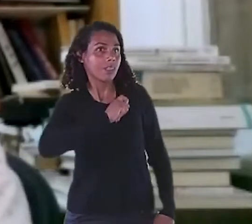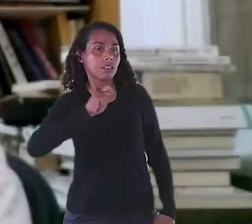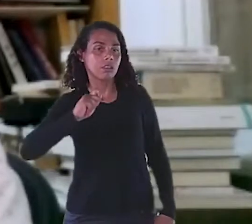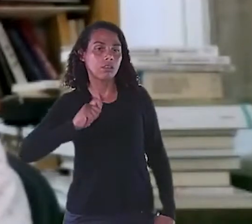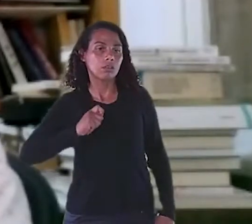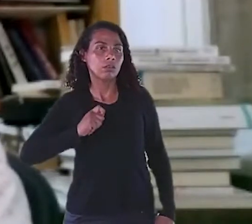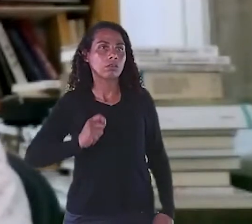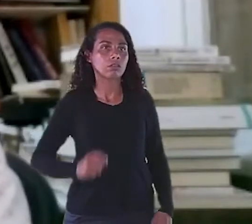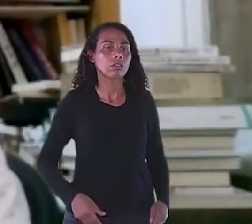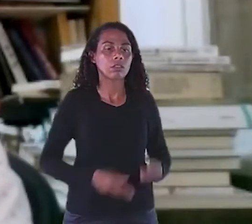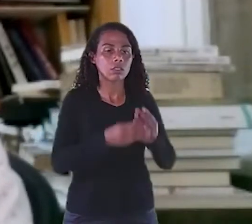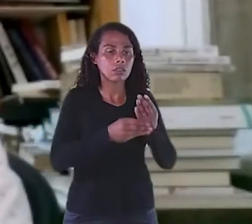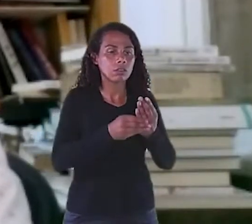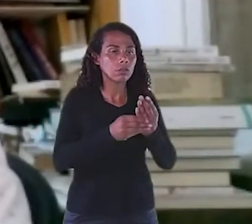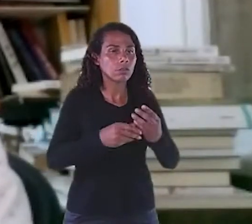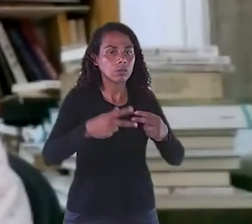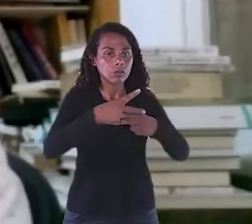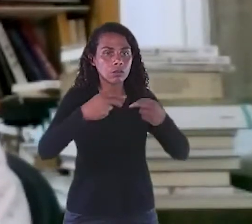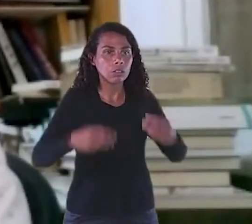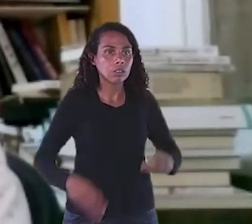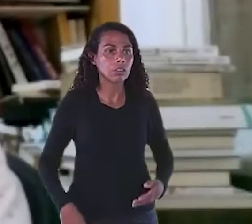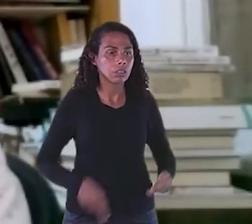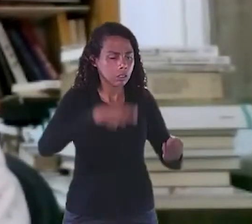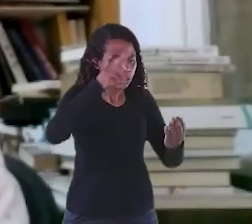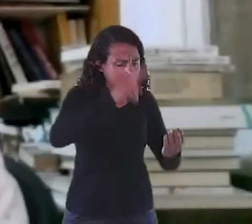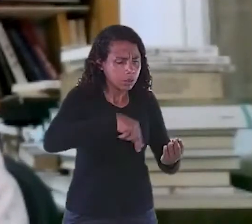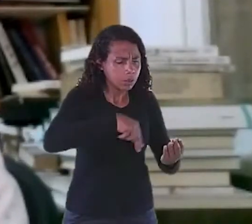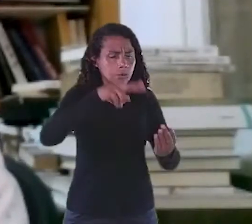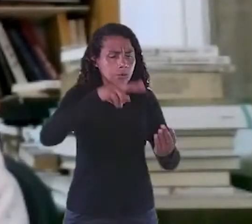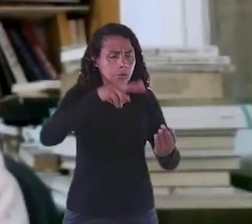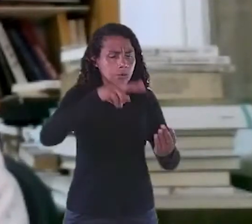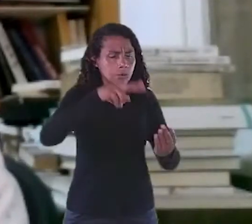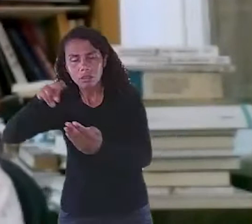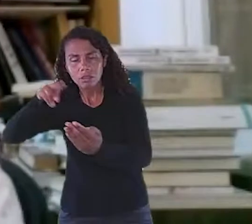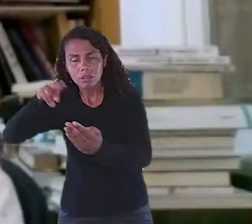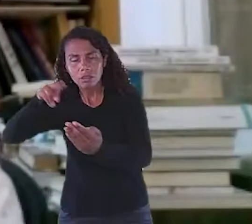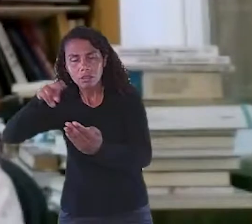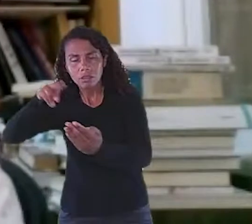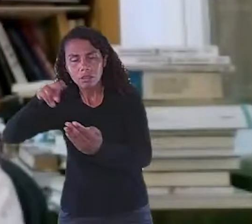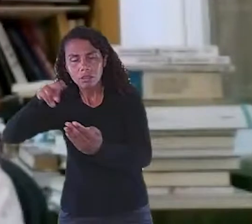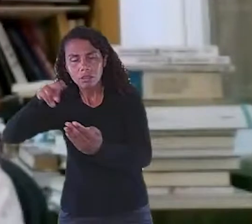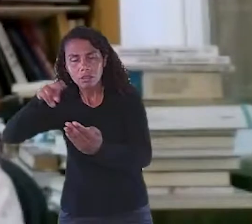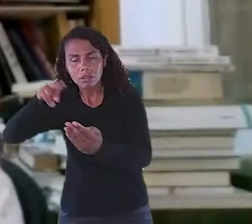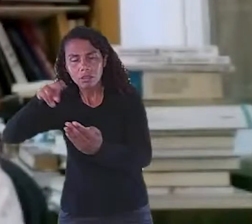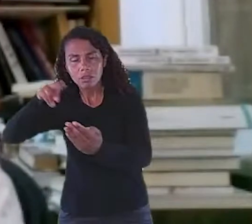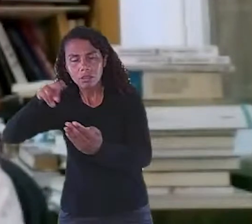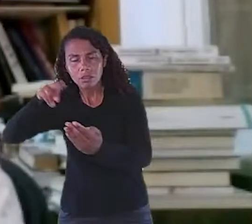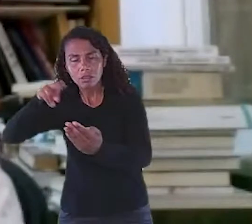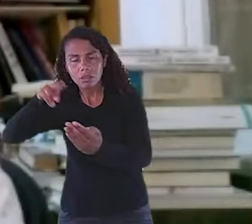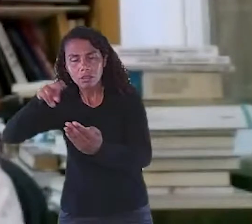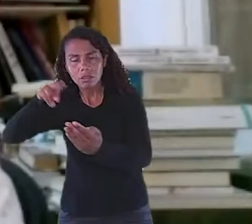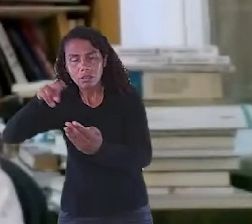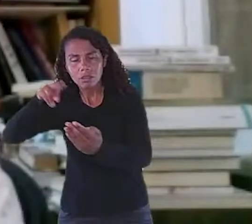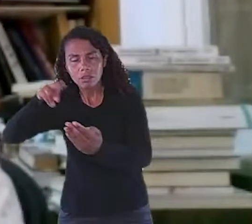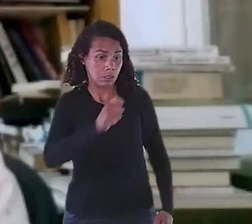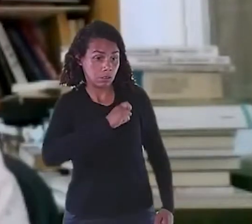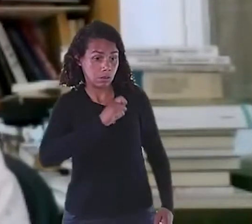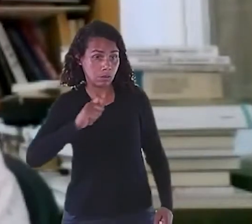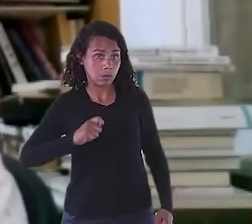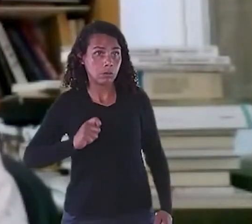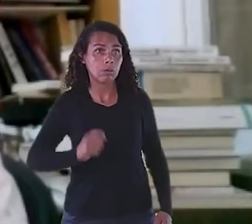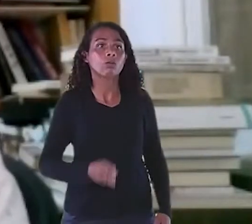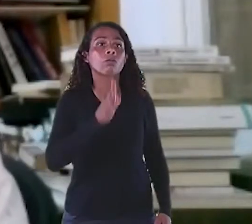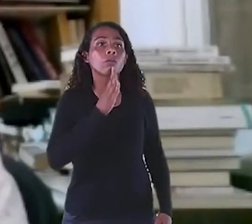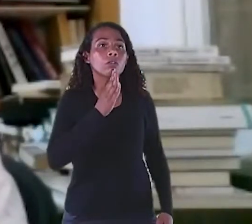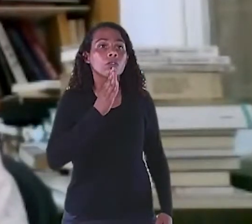grude-se num bom exemplo. Lá adiante, não vai demorar muito, até porque você não é aquela pessoa, você vai se tornar a